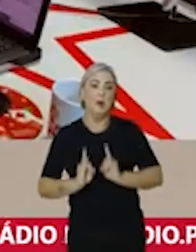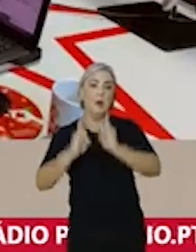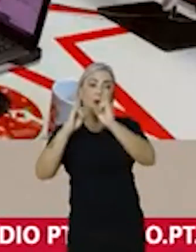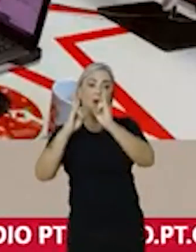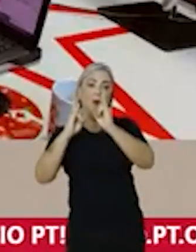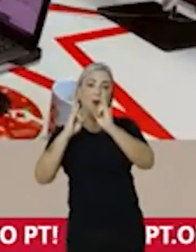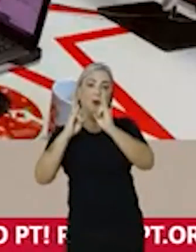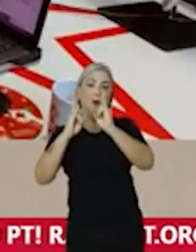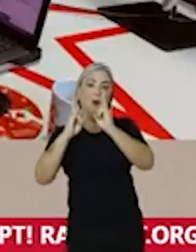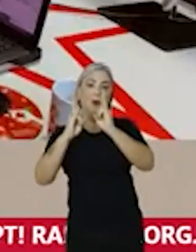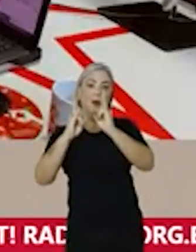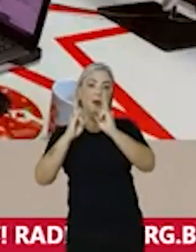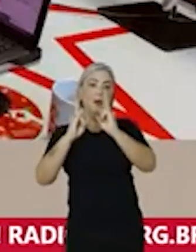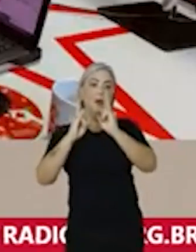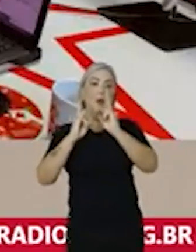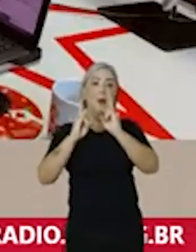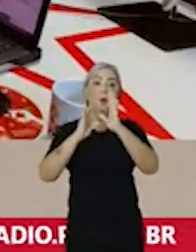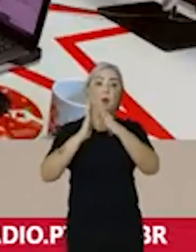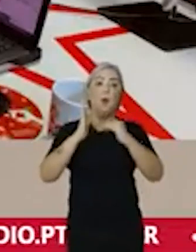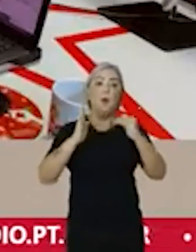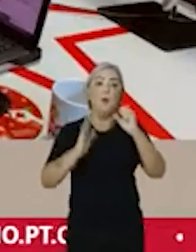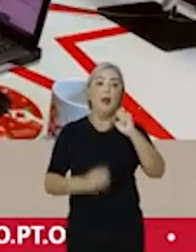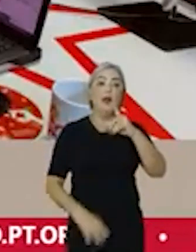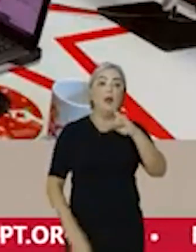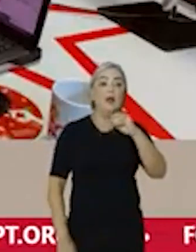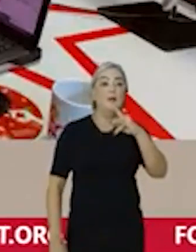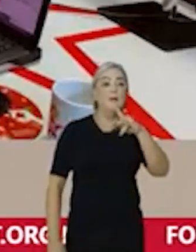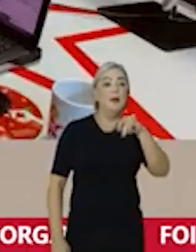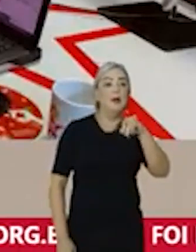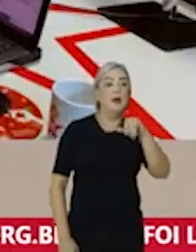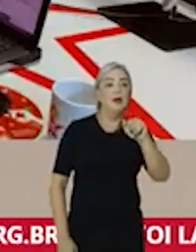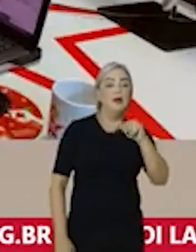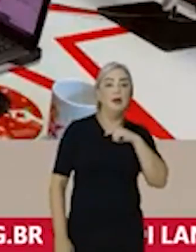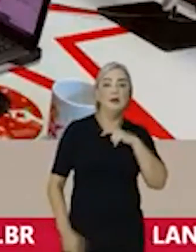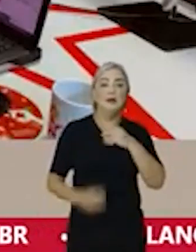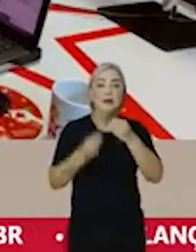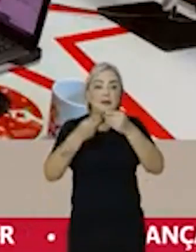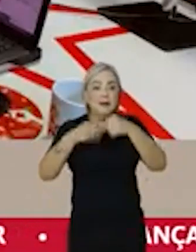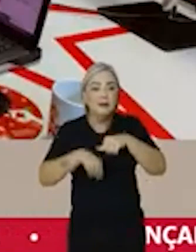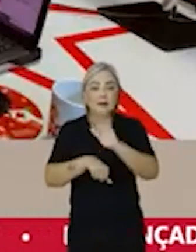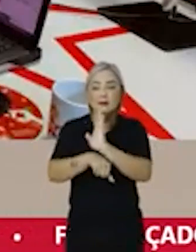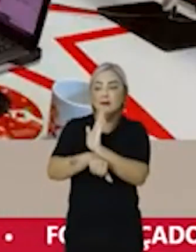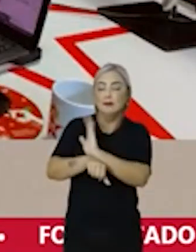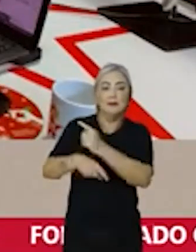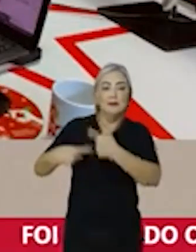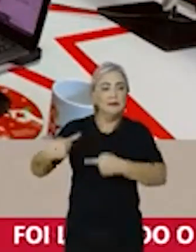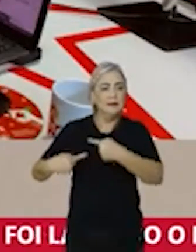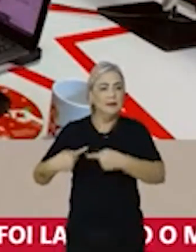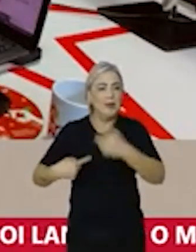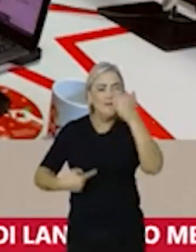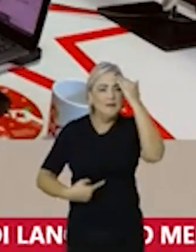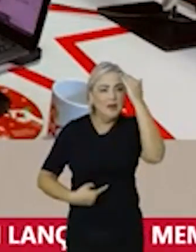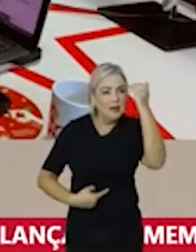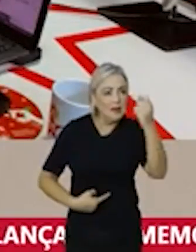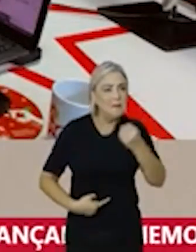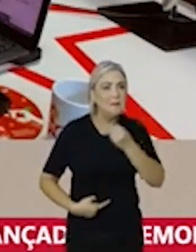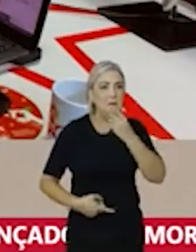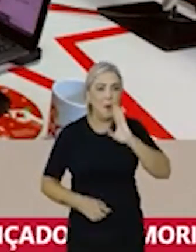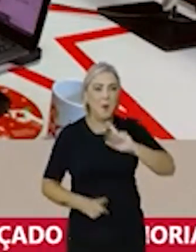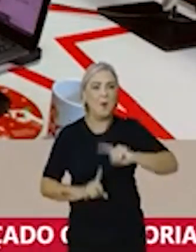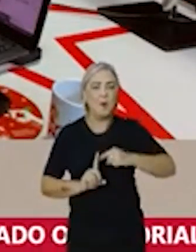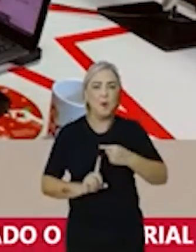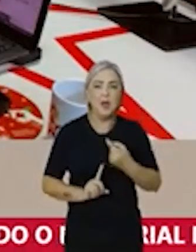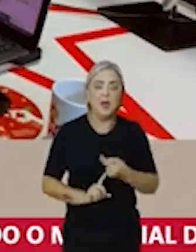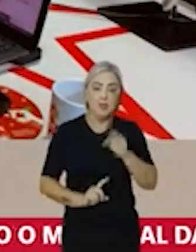o Palácio Capanema. Estão destruindo a política de cinema, uma política ultra bem sucedida. Olha, só